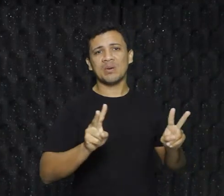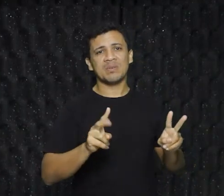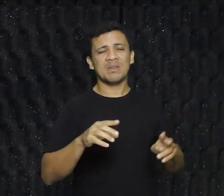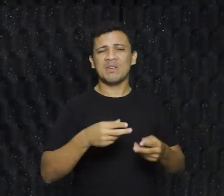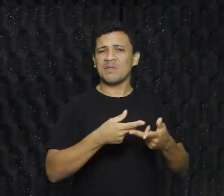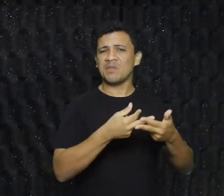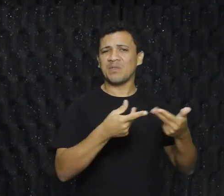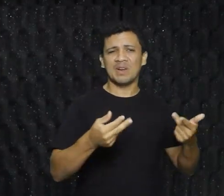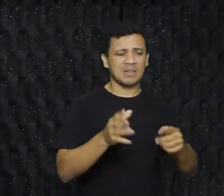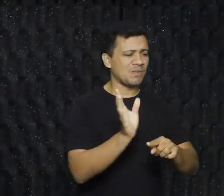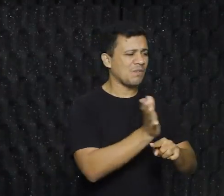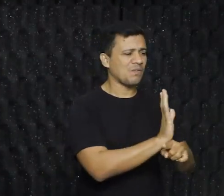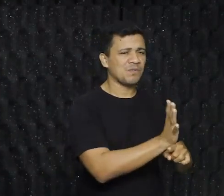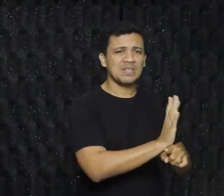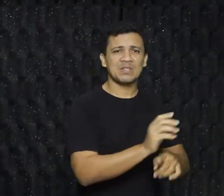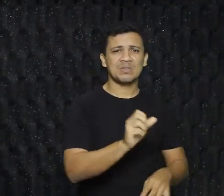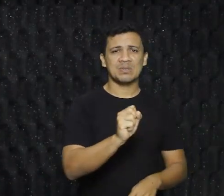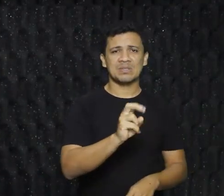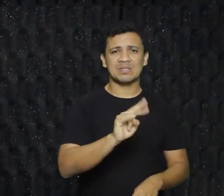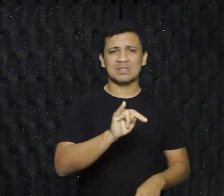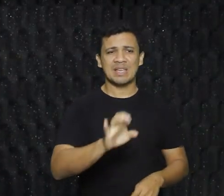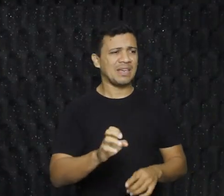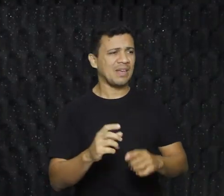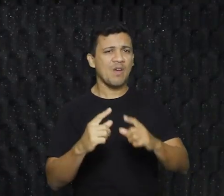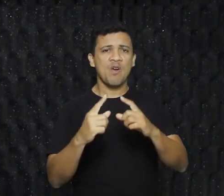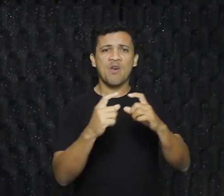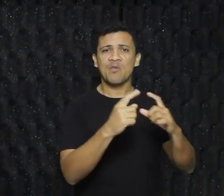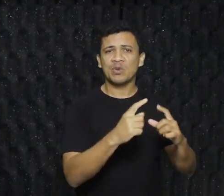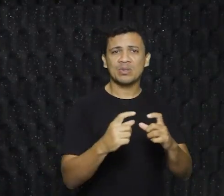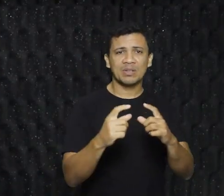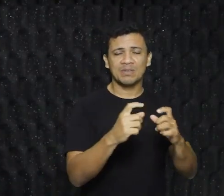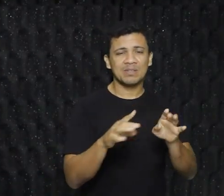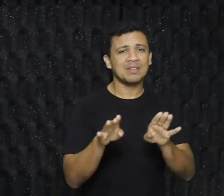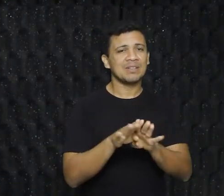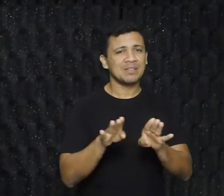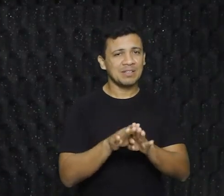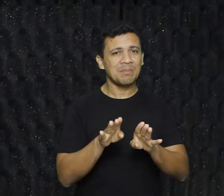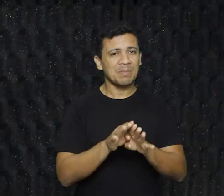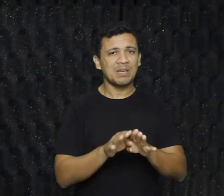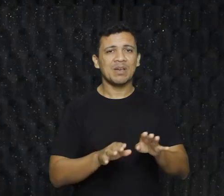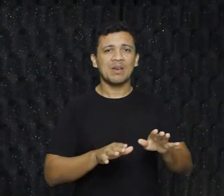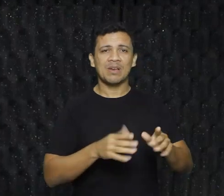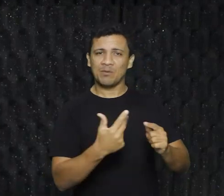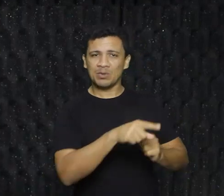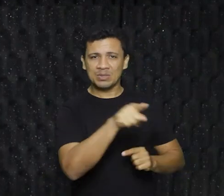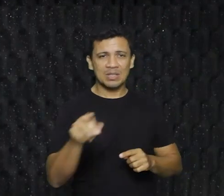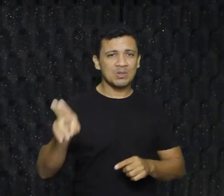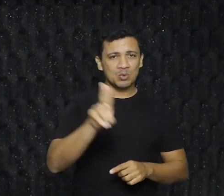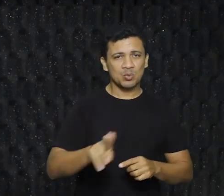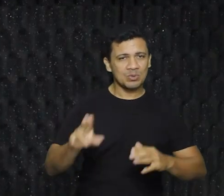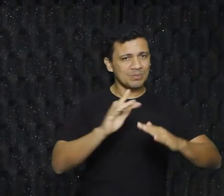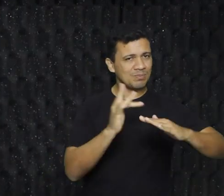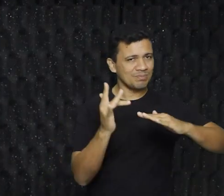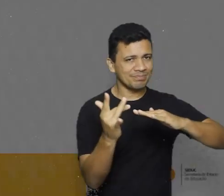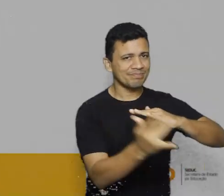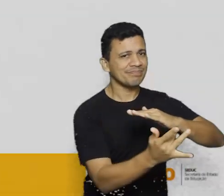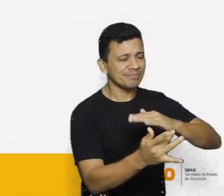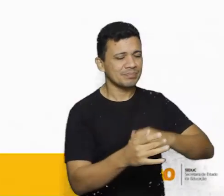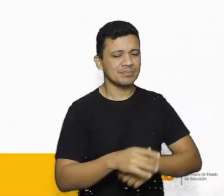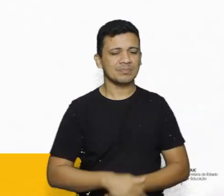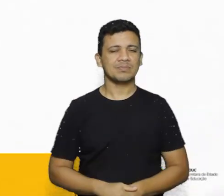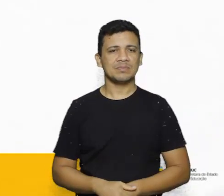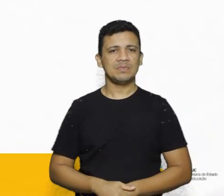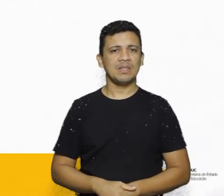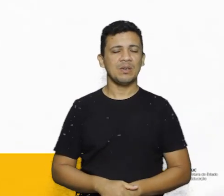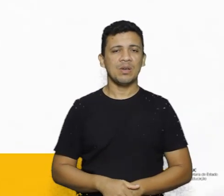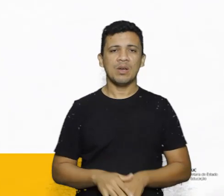série, vídeos, fotografias, inclusive os TikToks que vocês usam, né? Essas redes sociais. O